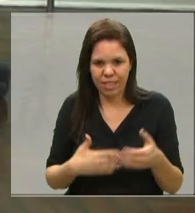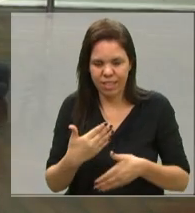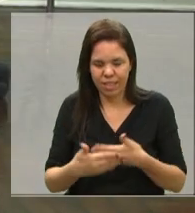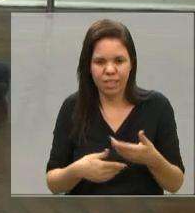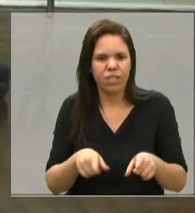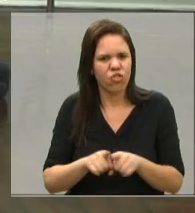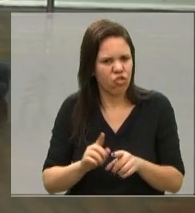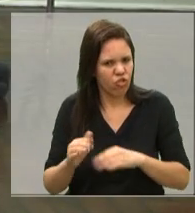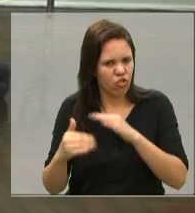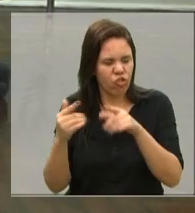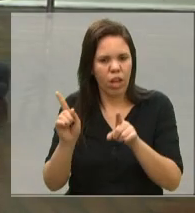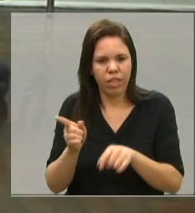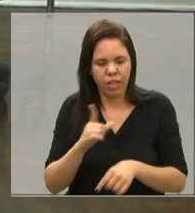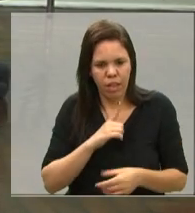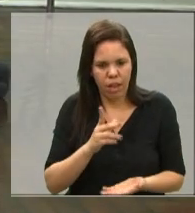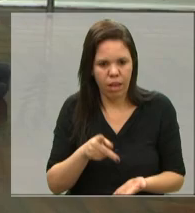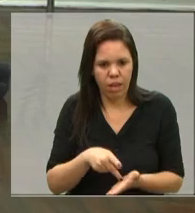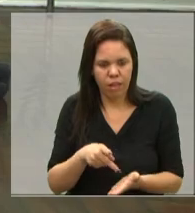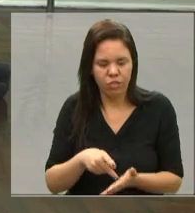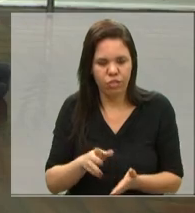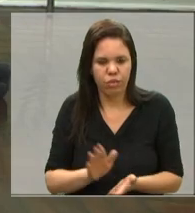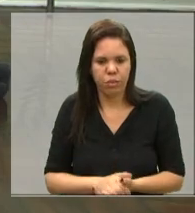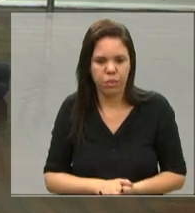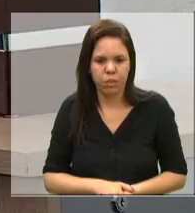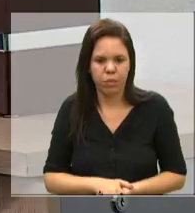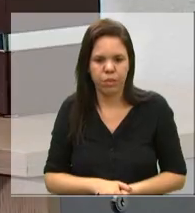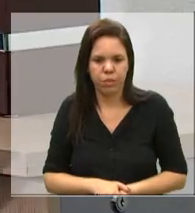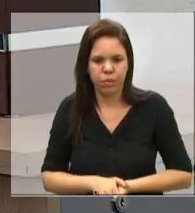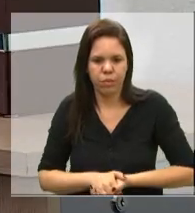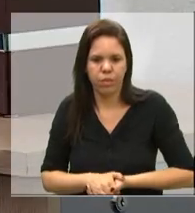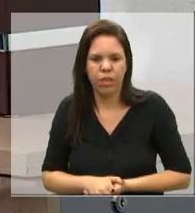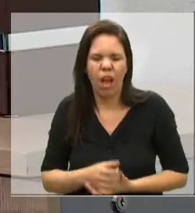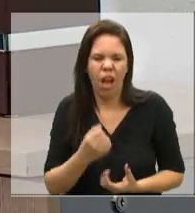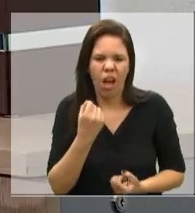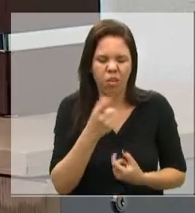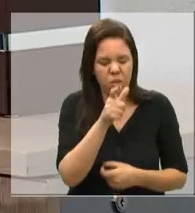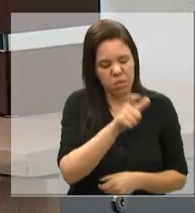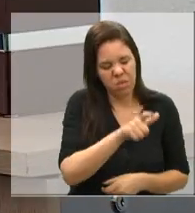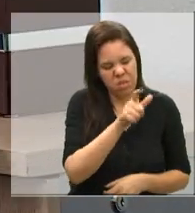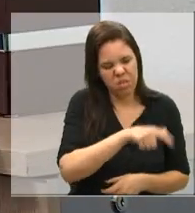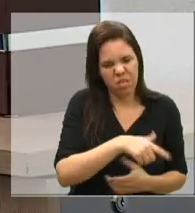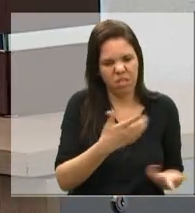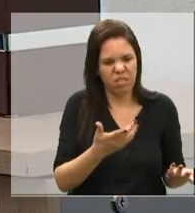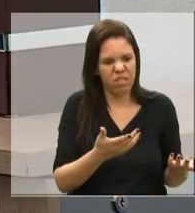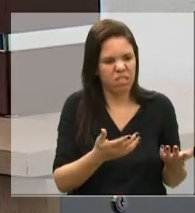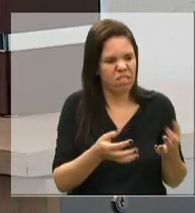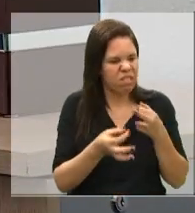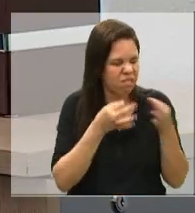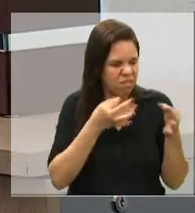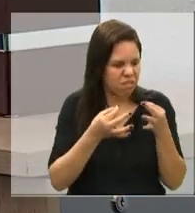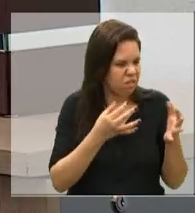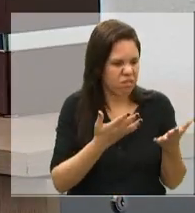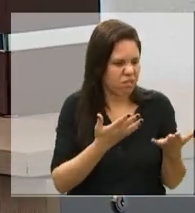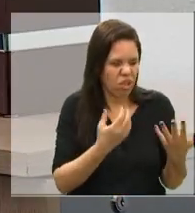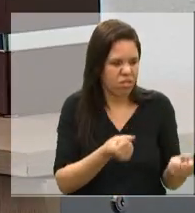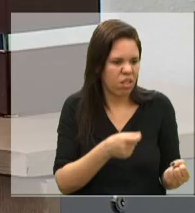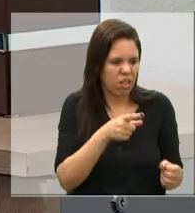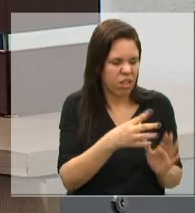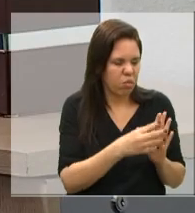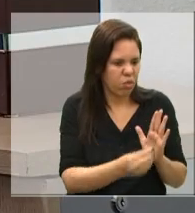já existem. Algumas com mais pessoas, frequência. alguns especialistas que criticam esse modelo falam justamente da questão da